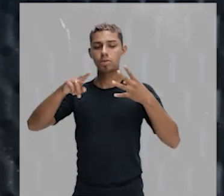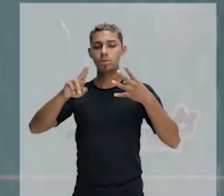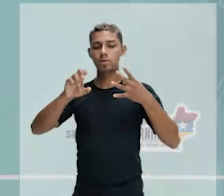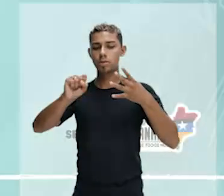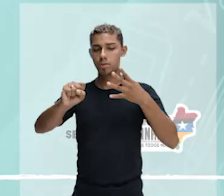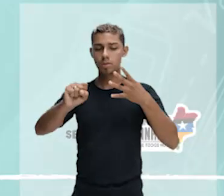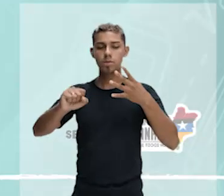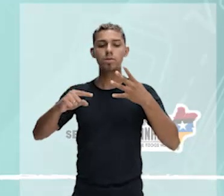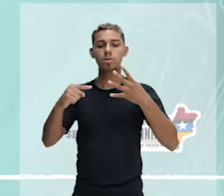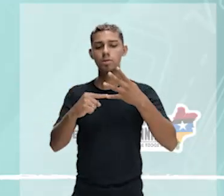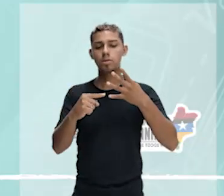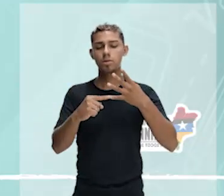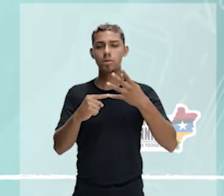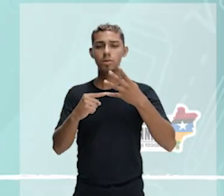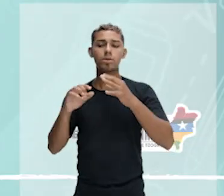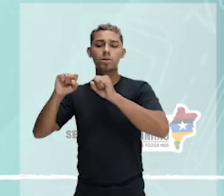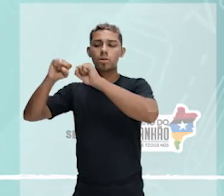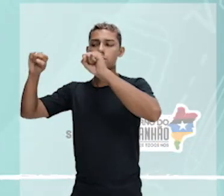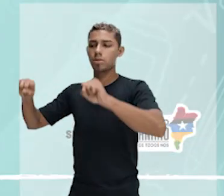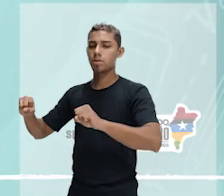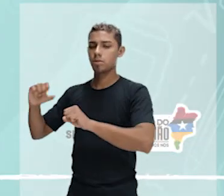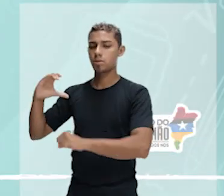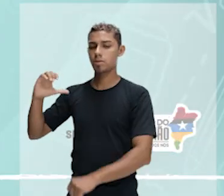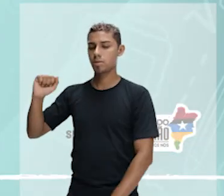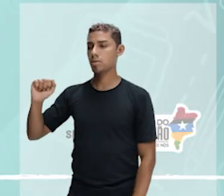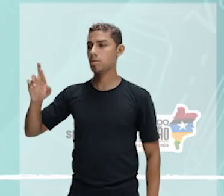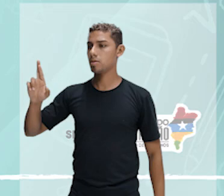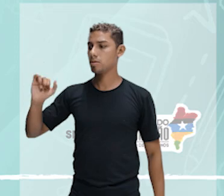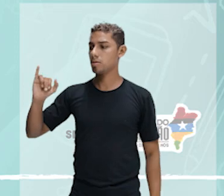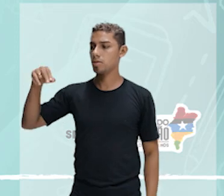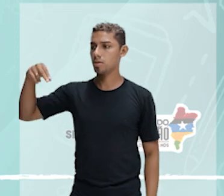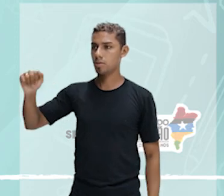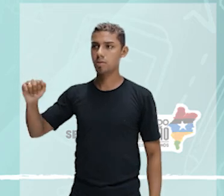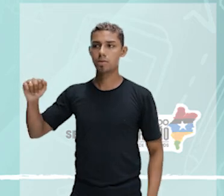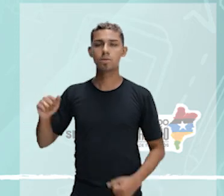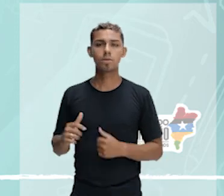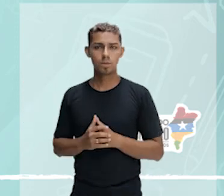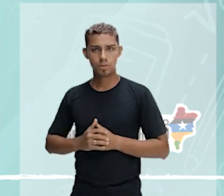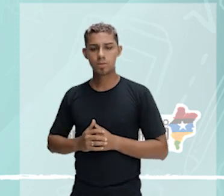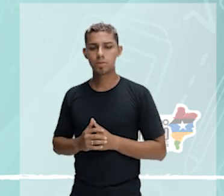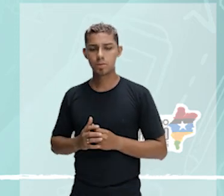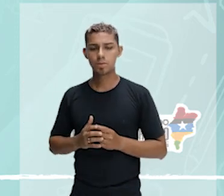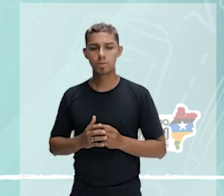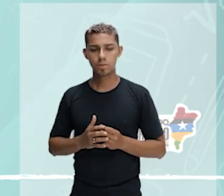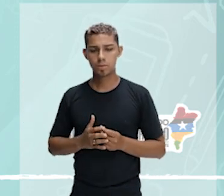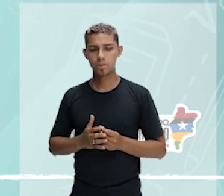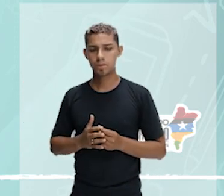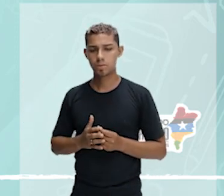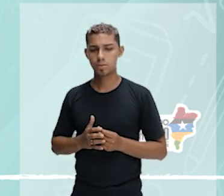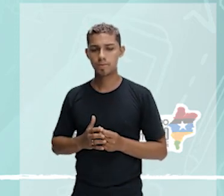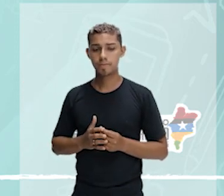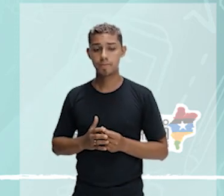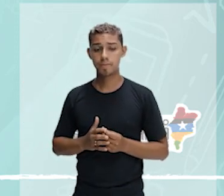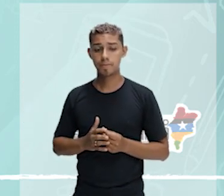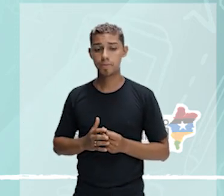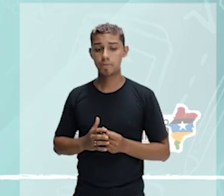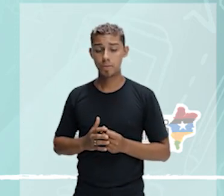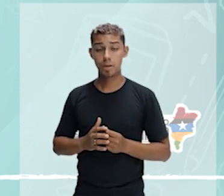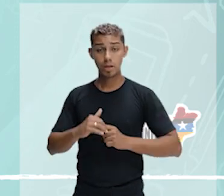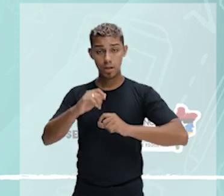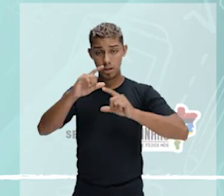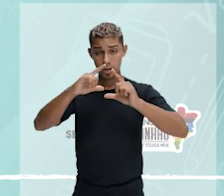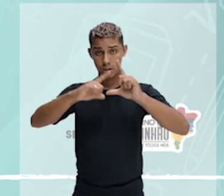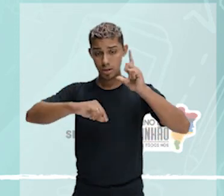Canopus, ela está na constelação de Carina, tá ok? A estrela